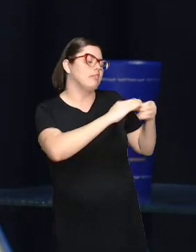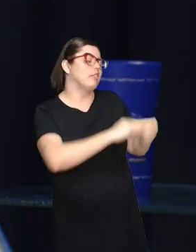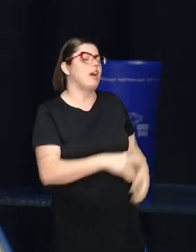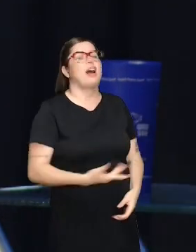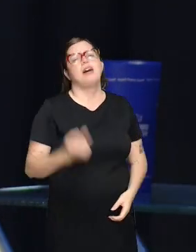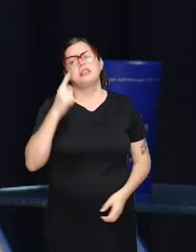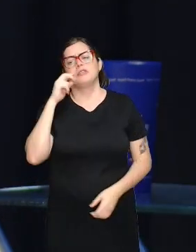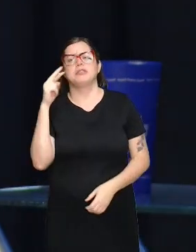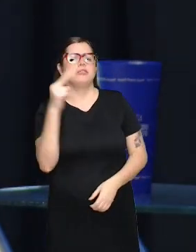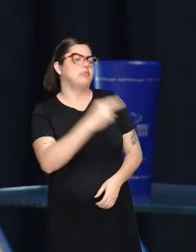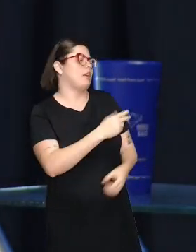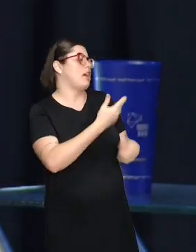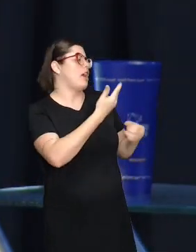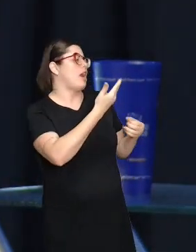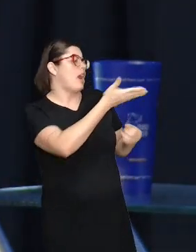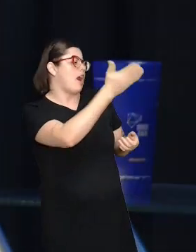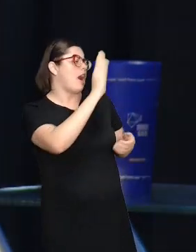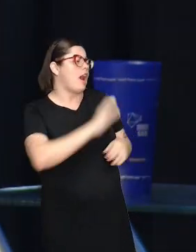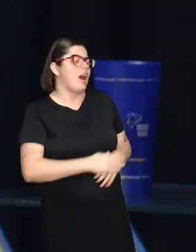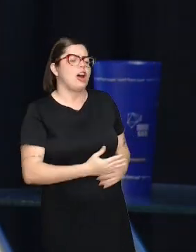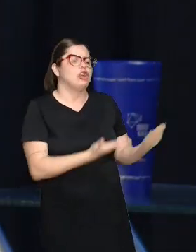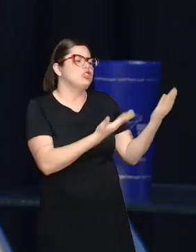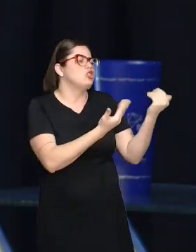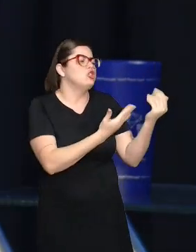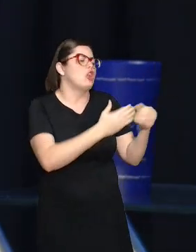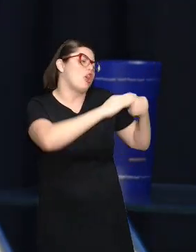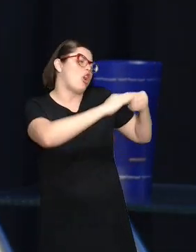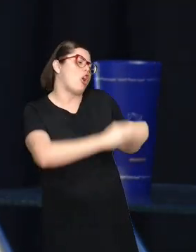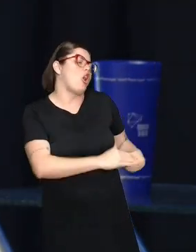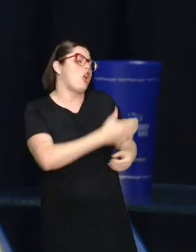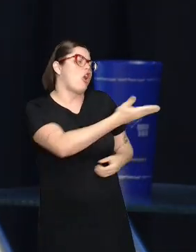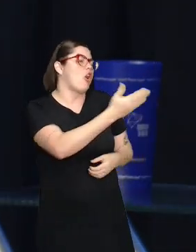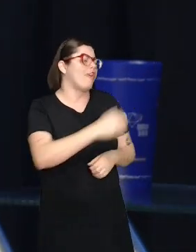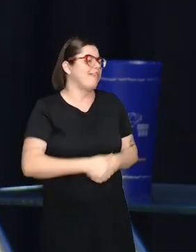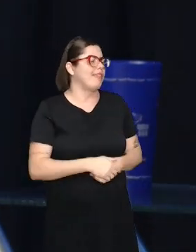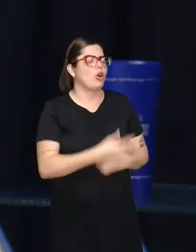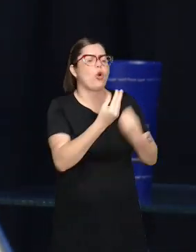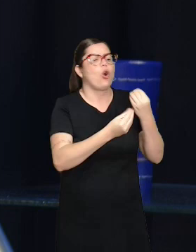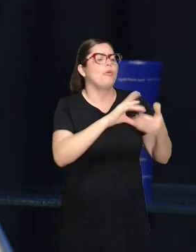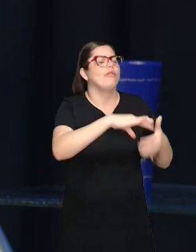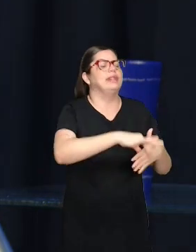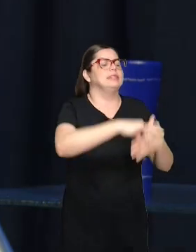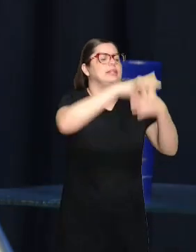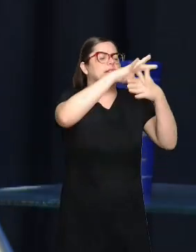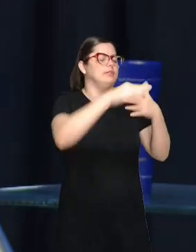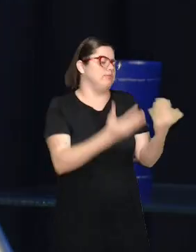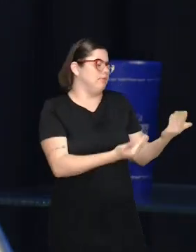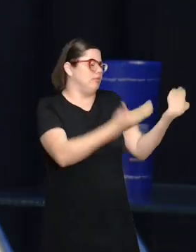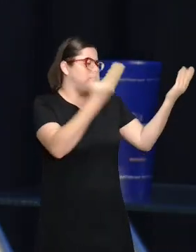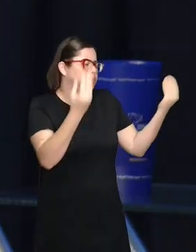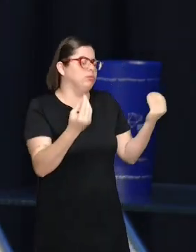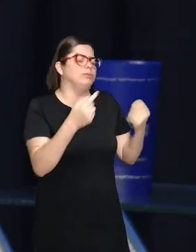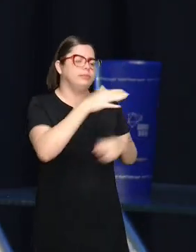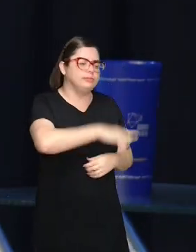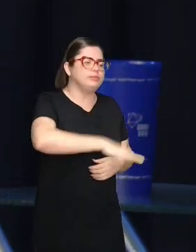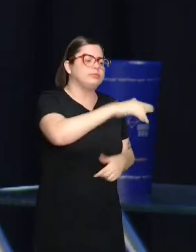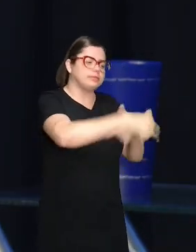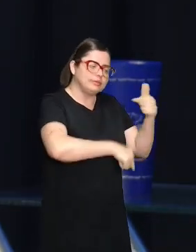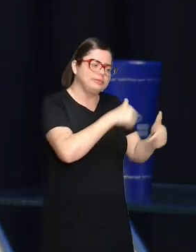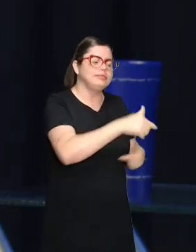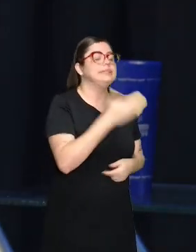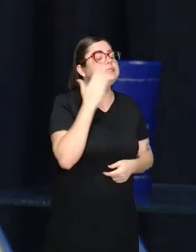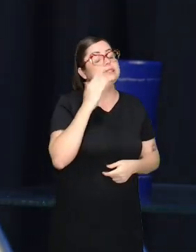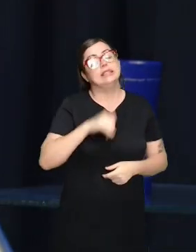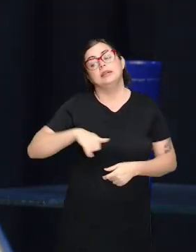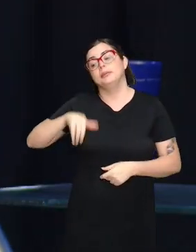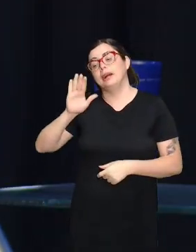para tal coisa, para liderar, acontece no mercado de trabalho principalmente, mas é muito menos do que o etarismo com relação às mais velhas,